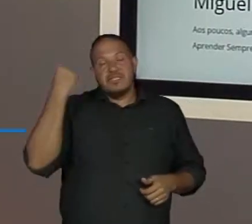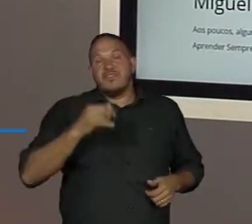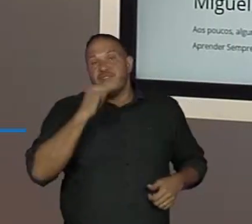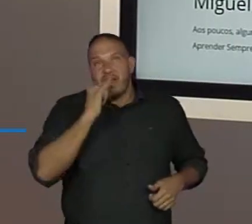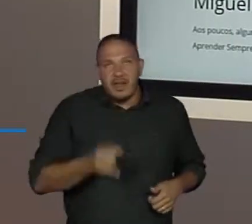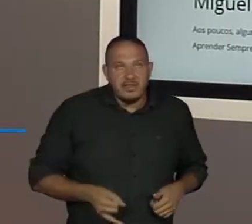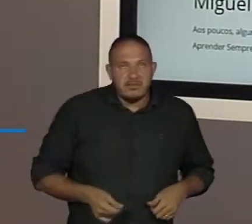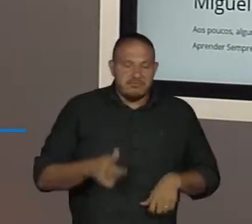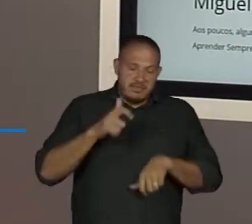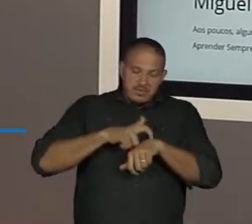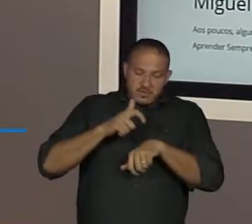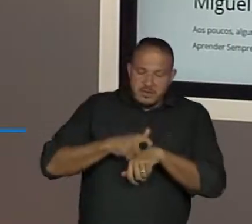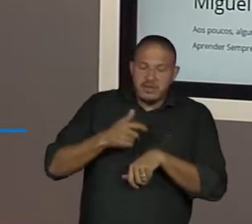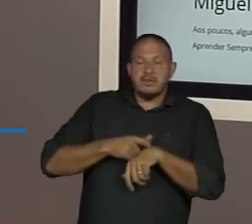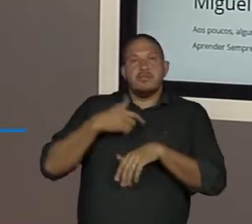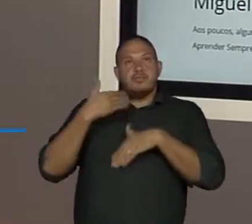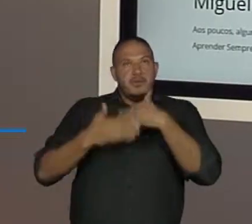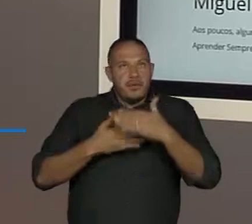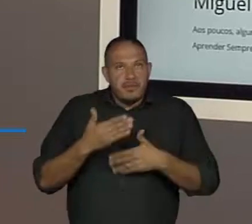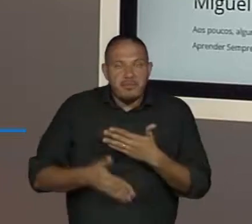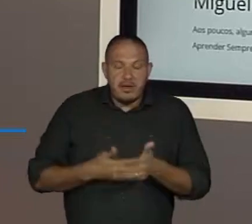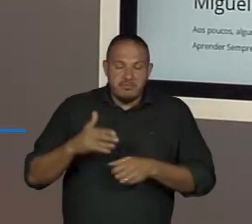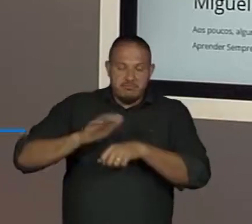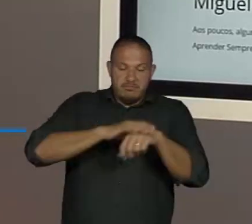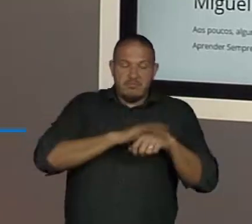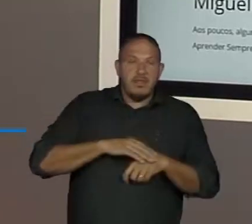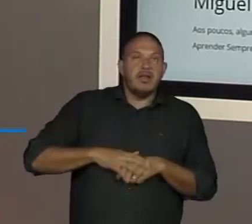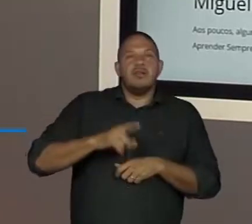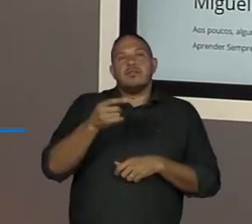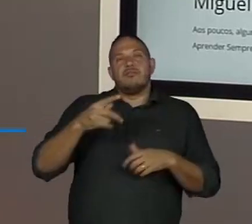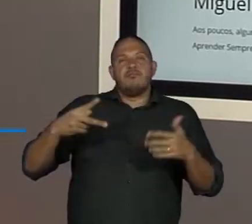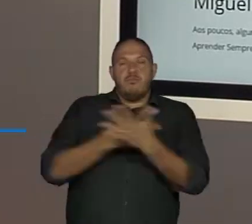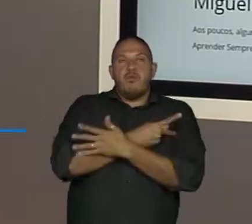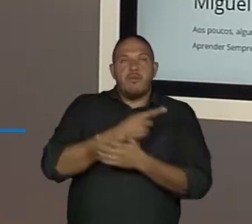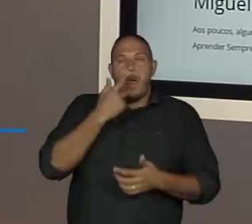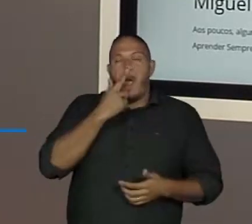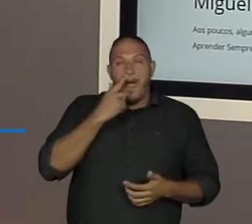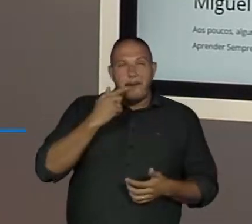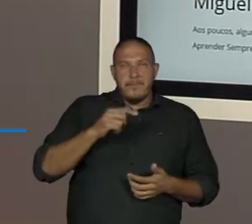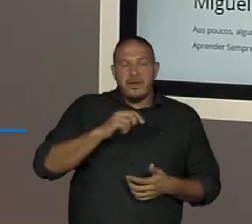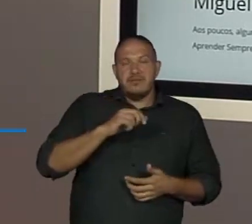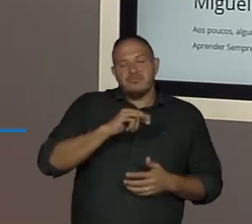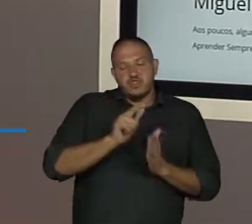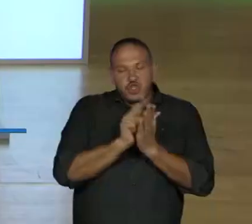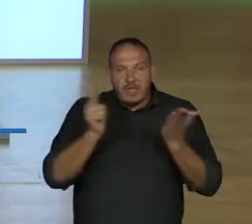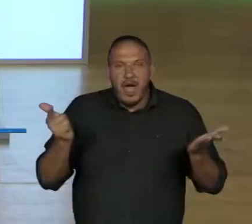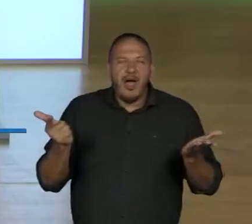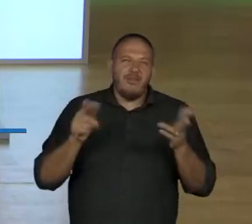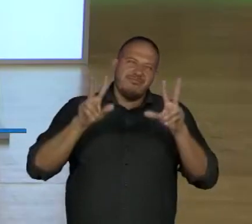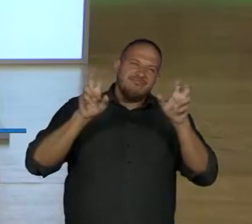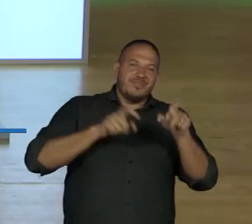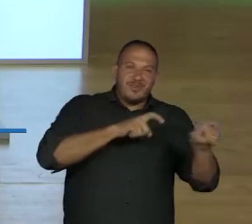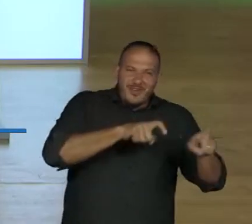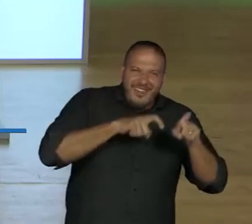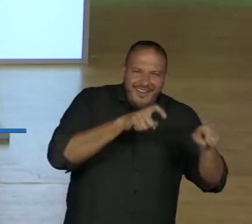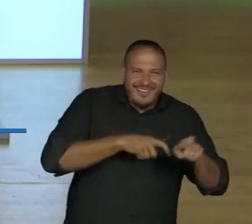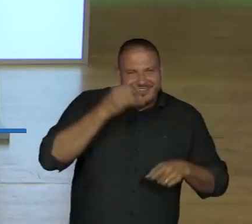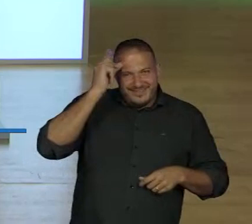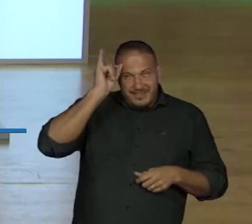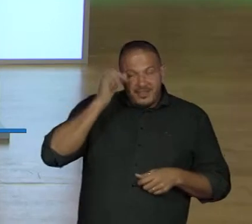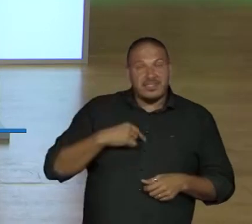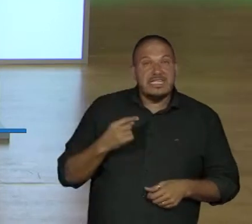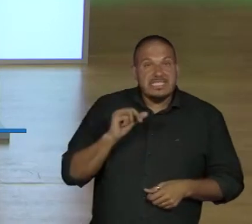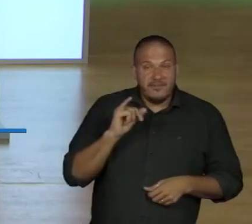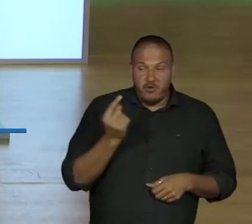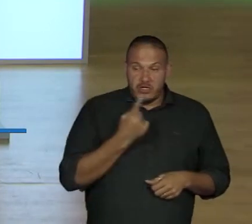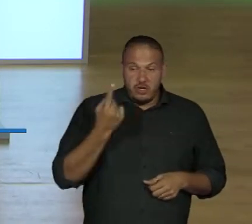sequência didática, que é a realização de um jornal mural. Se fosse na escola, a gente, nesse momento, né, professora,